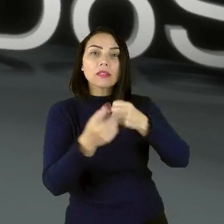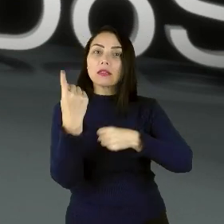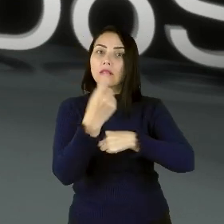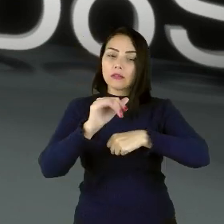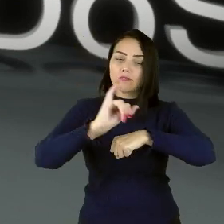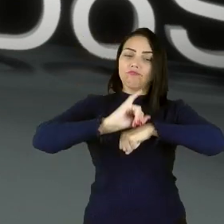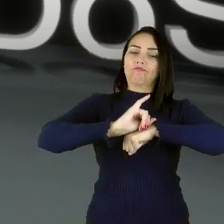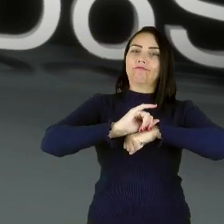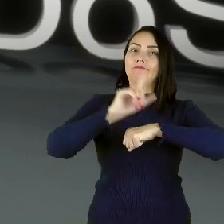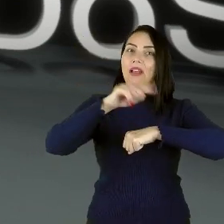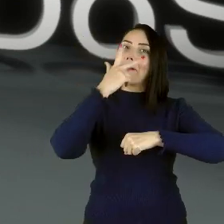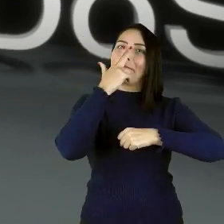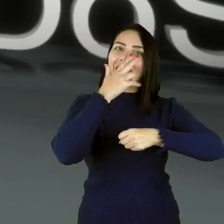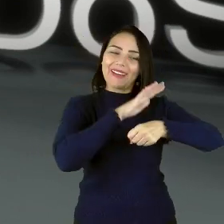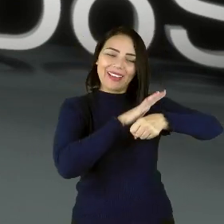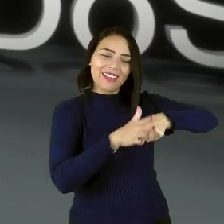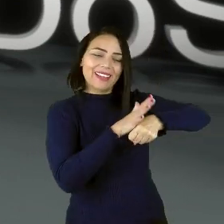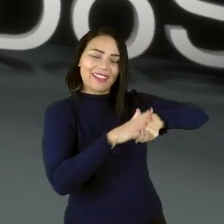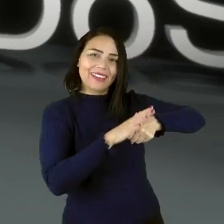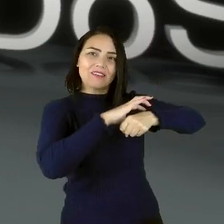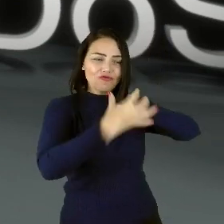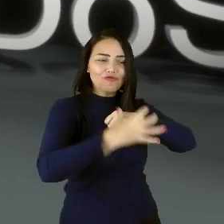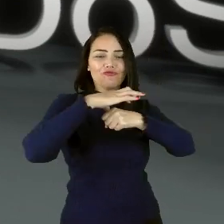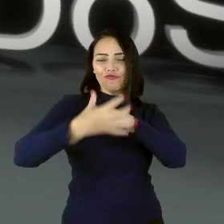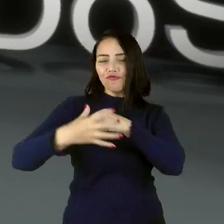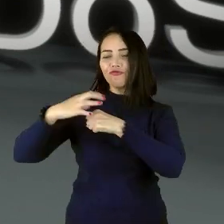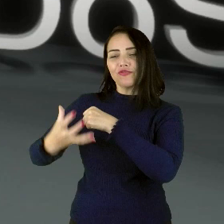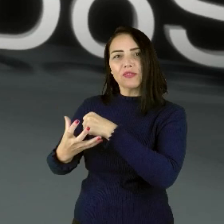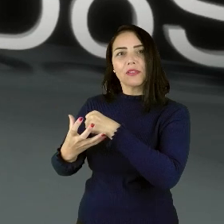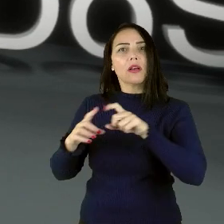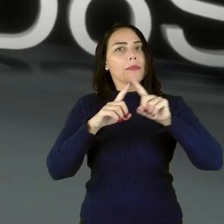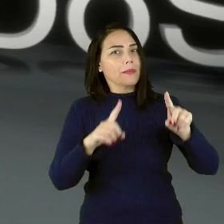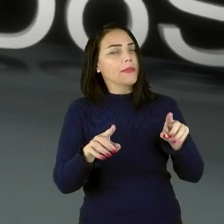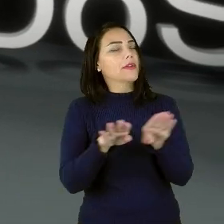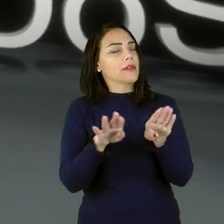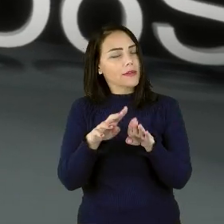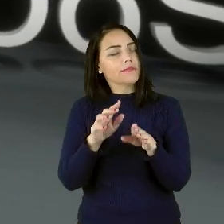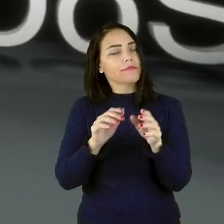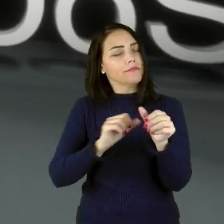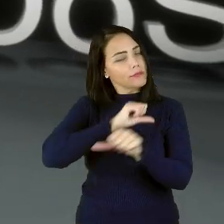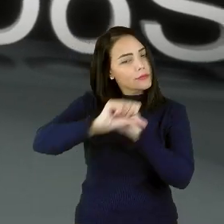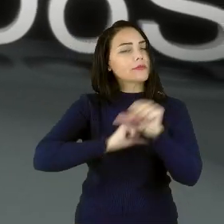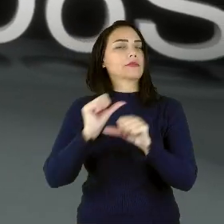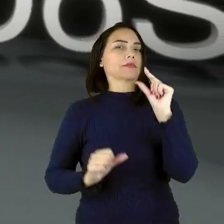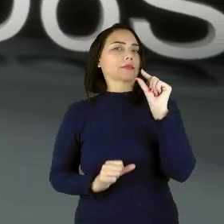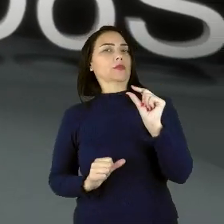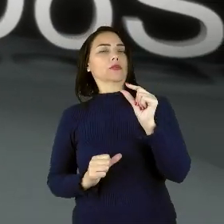está embaixo das camadas de cebola. Mas também podemos mudar um pouco disso.